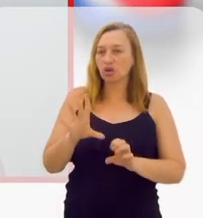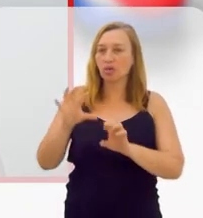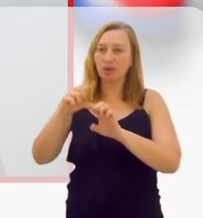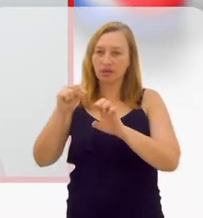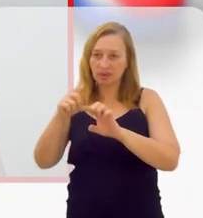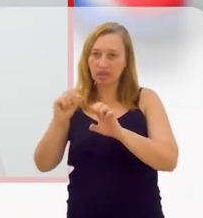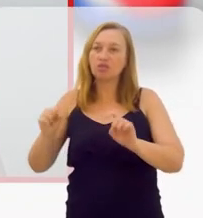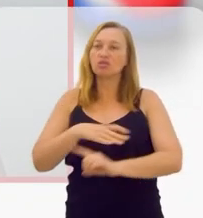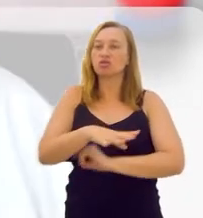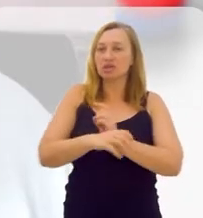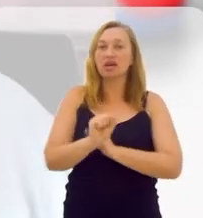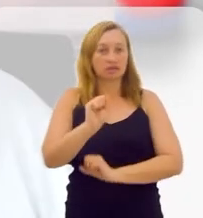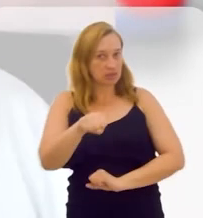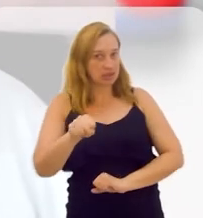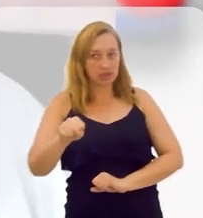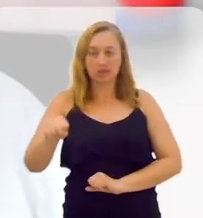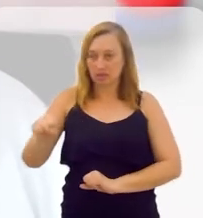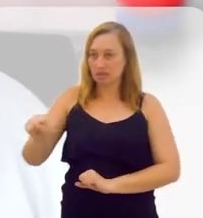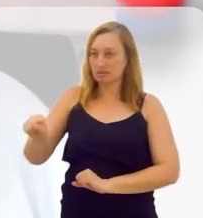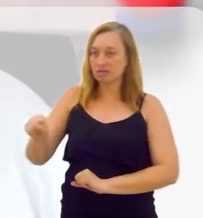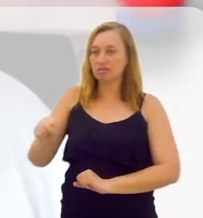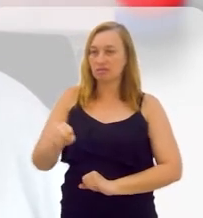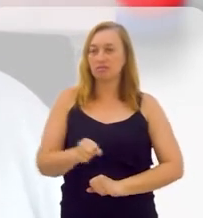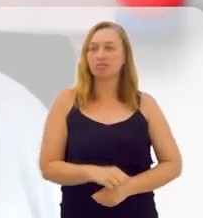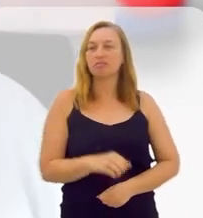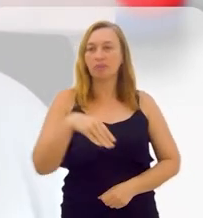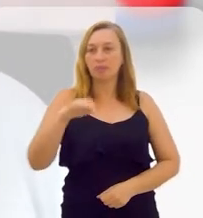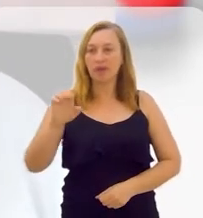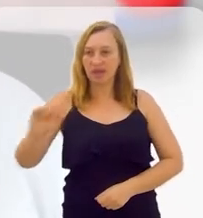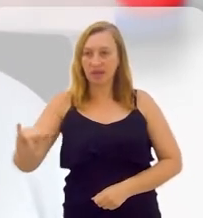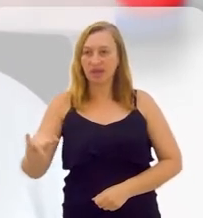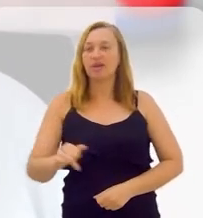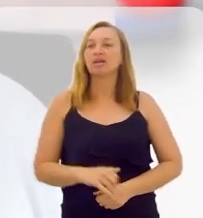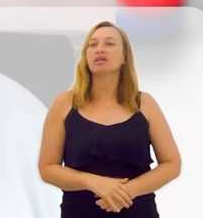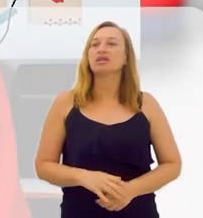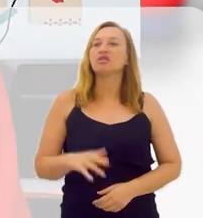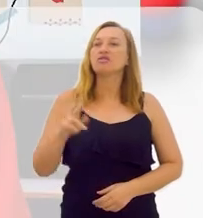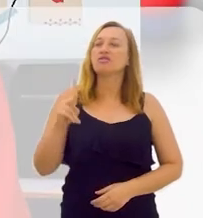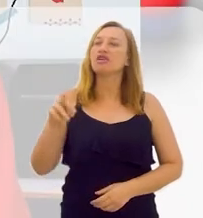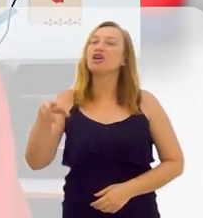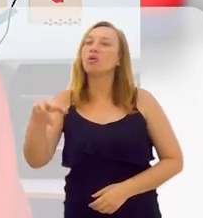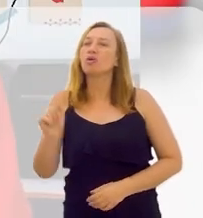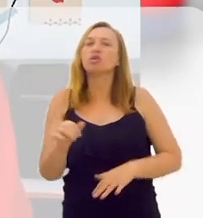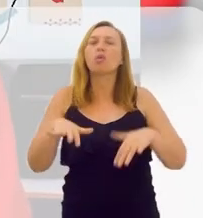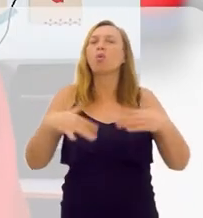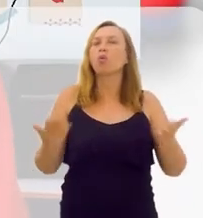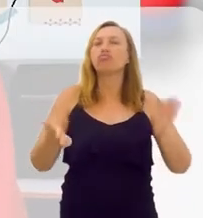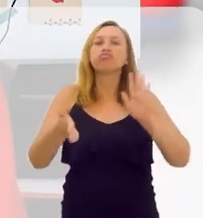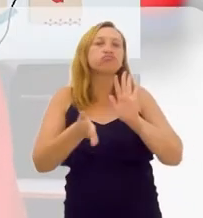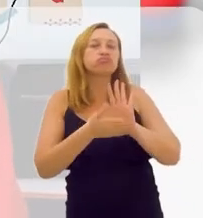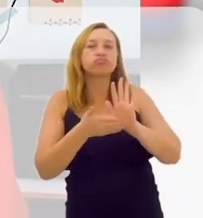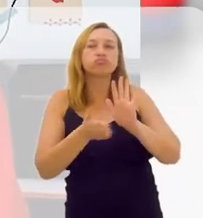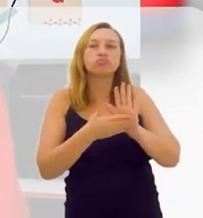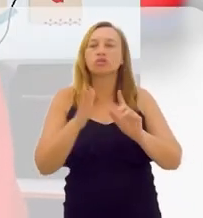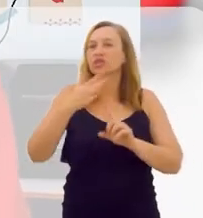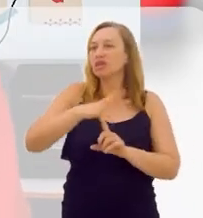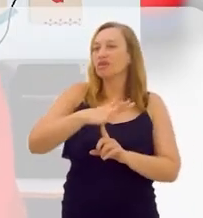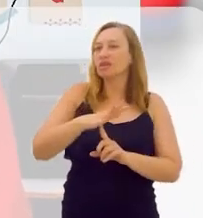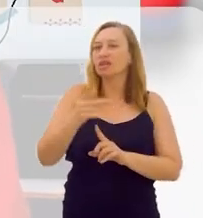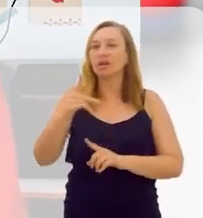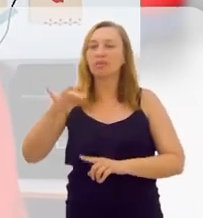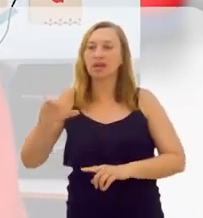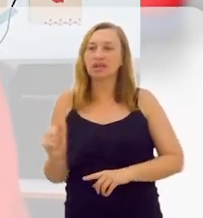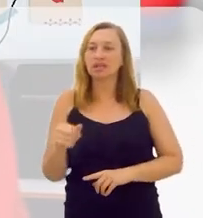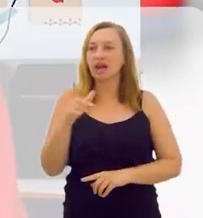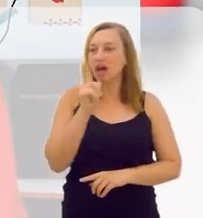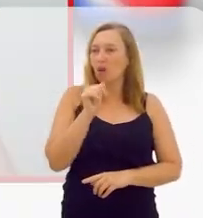para empreendedores sociais. Sim, isso mesmo, só para quem tinha MEI. E Verônica, qual que é a proposta da Feira da